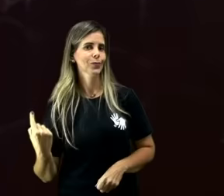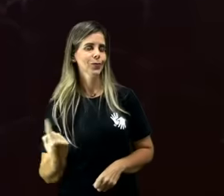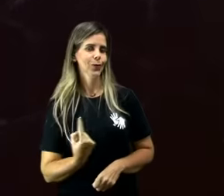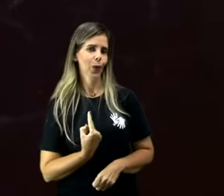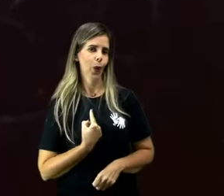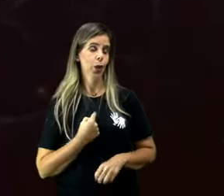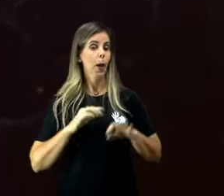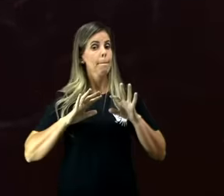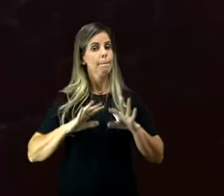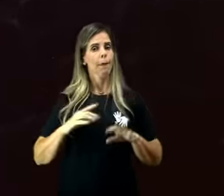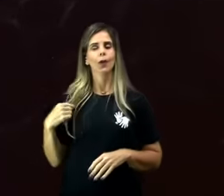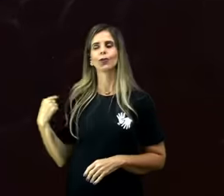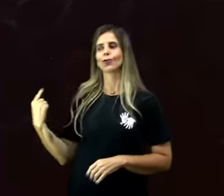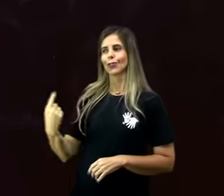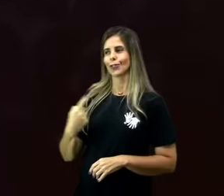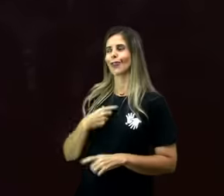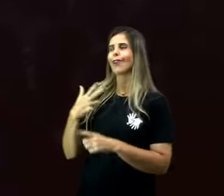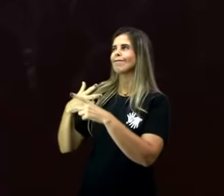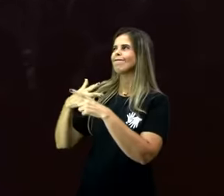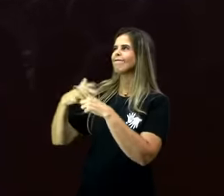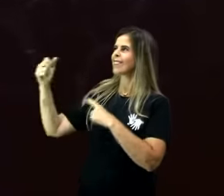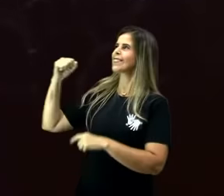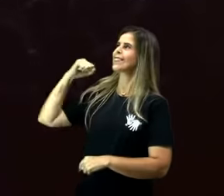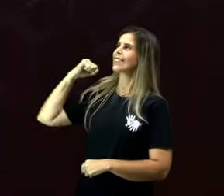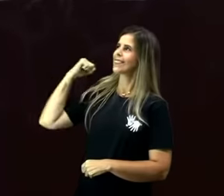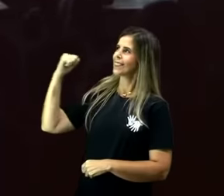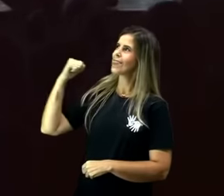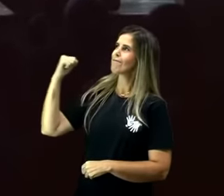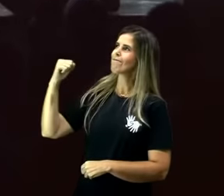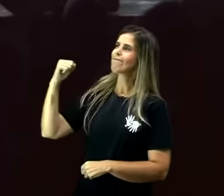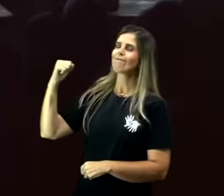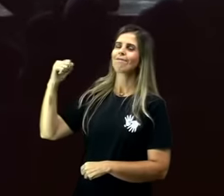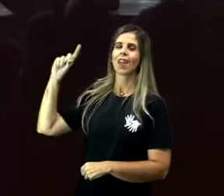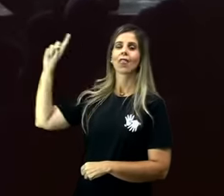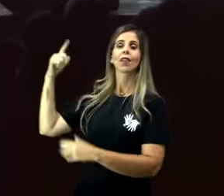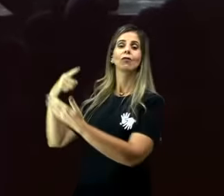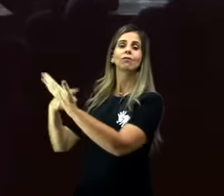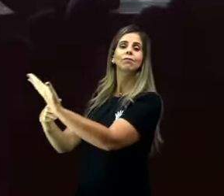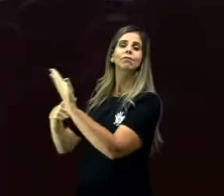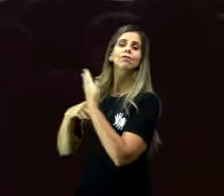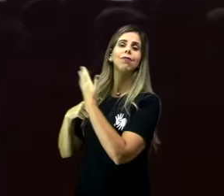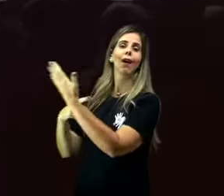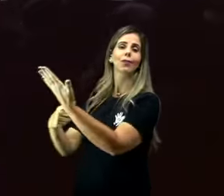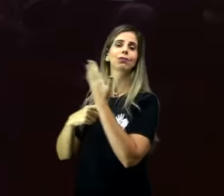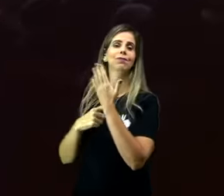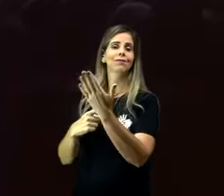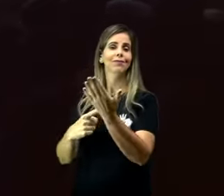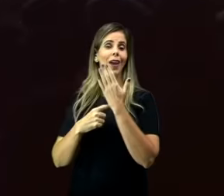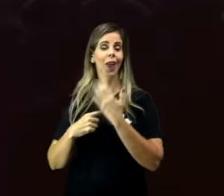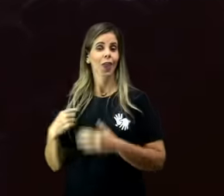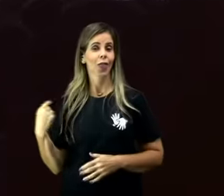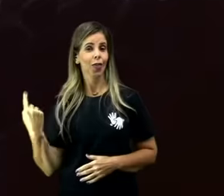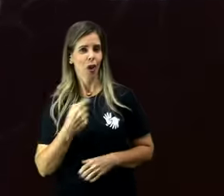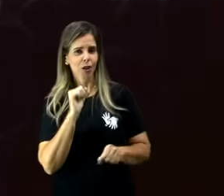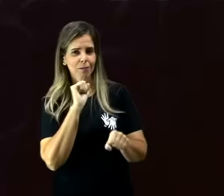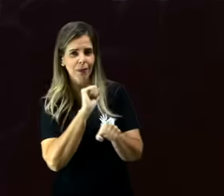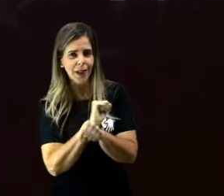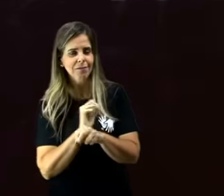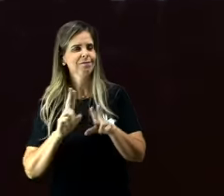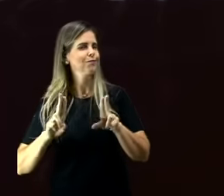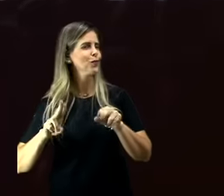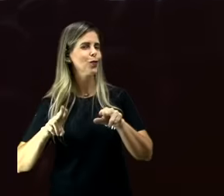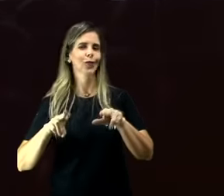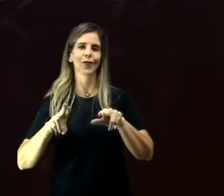crê nisso? Diga glória a Deus, eu creio. Eu sou mais que vencedor. Ele não parou Jesus e não vai parar os filhos de Deus. Alguém dá glória a Deus por isso